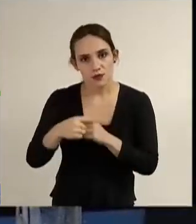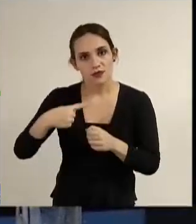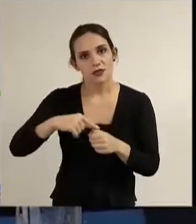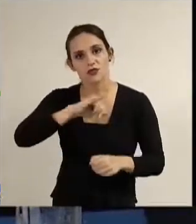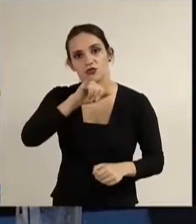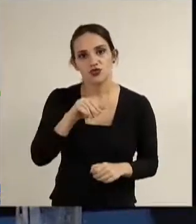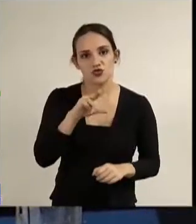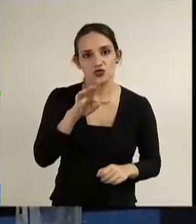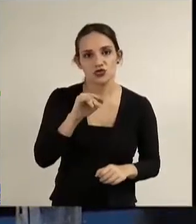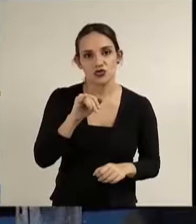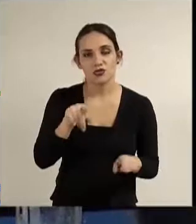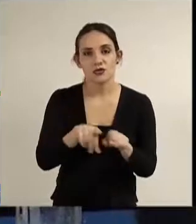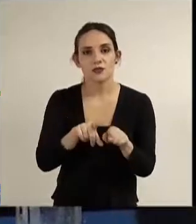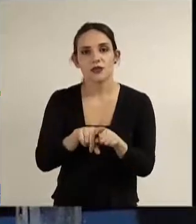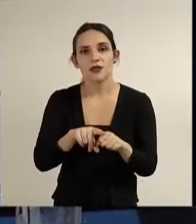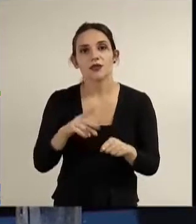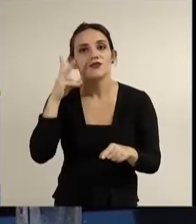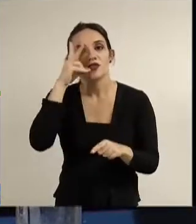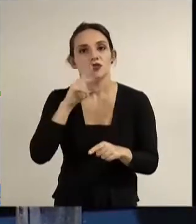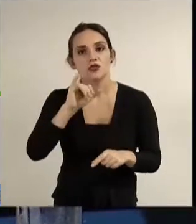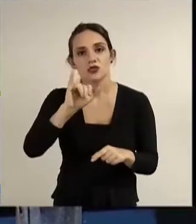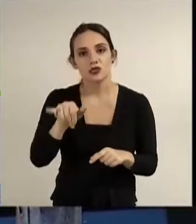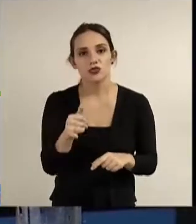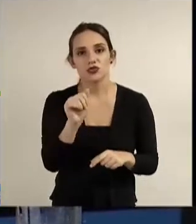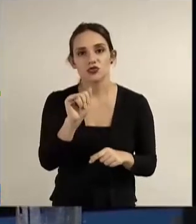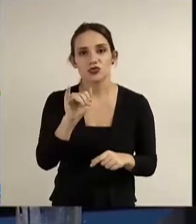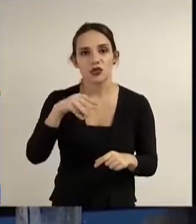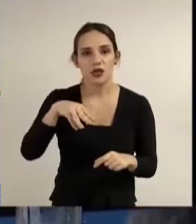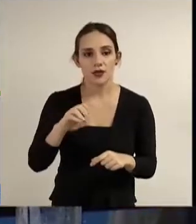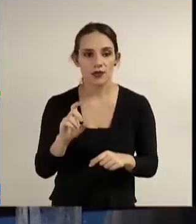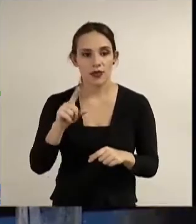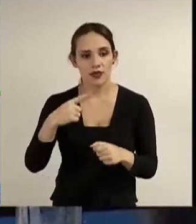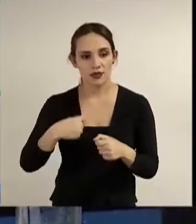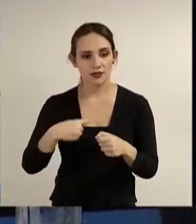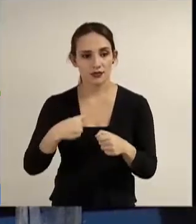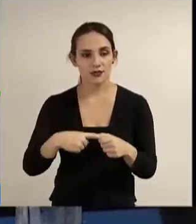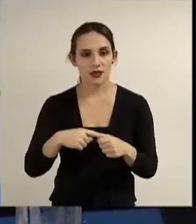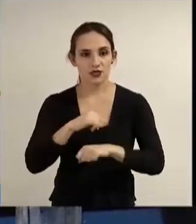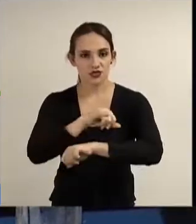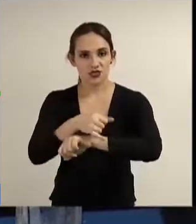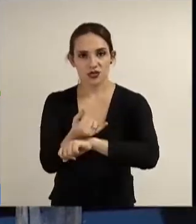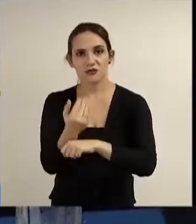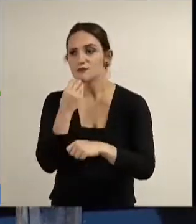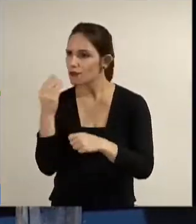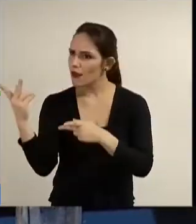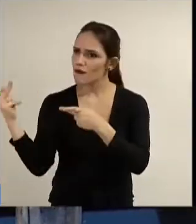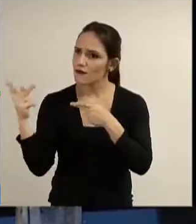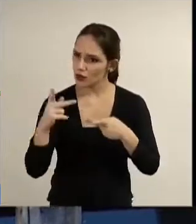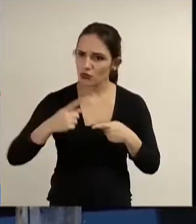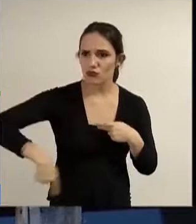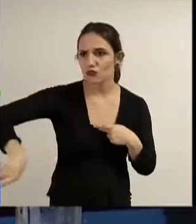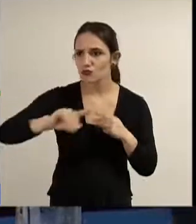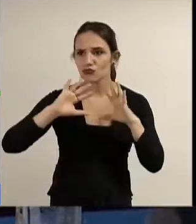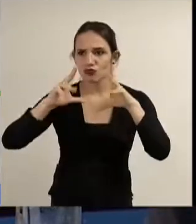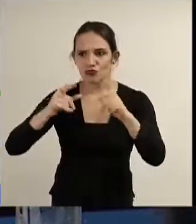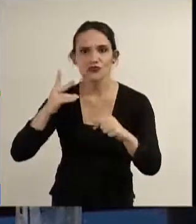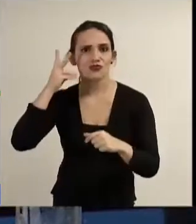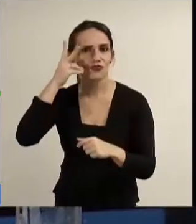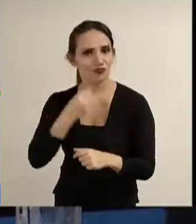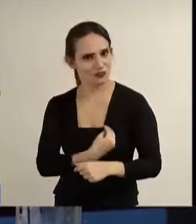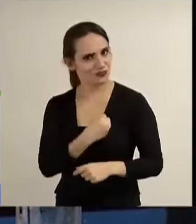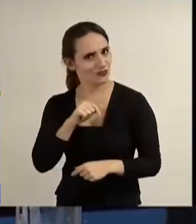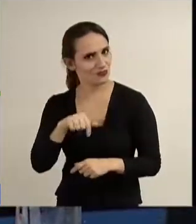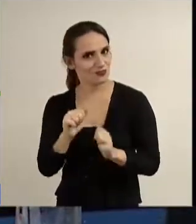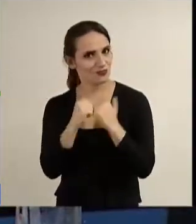Juti, e Jaime Echeverria, nosso vereador do município de Jardim. Sejam todos bem-vindos à Assembleia